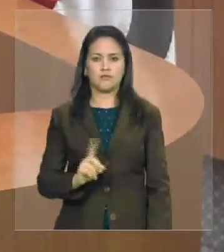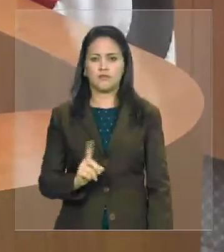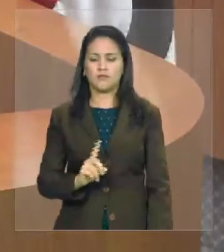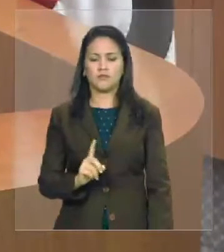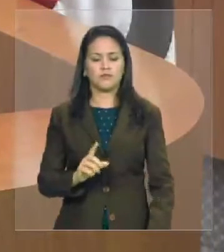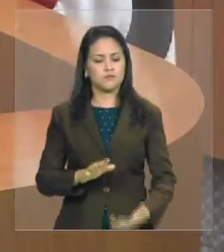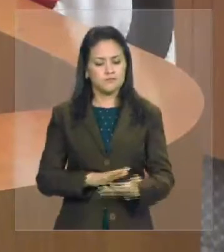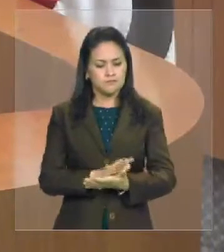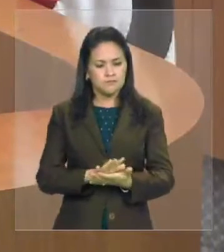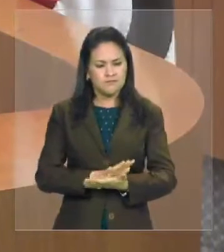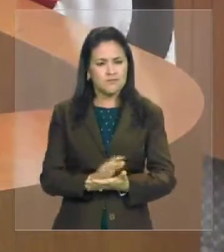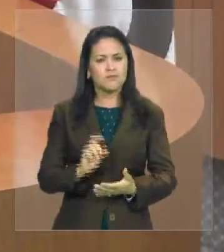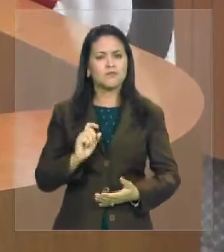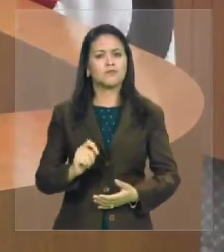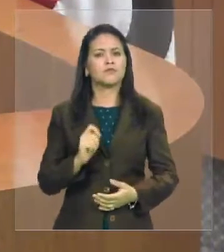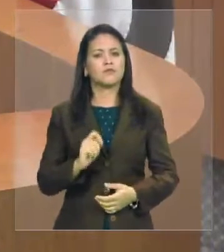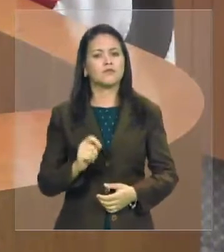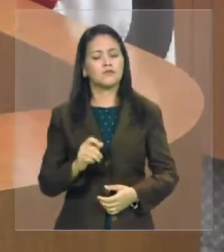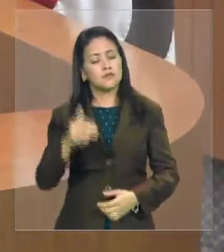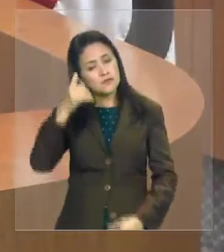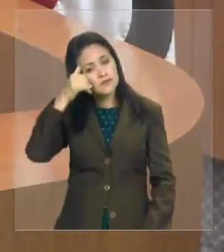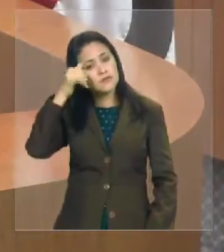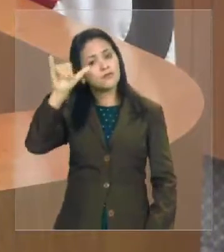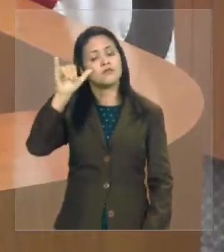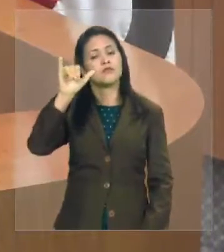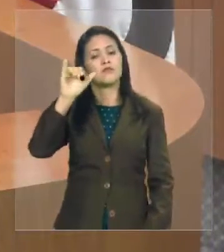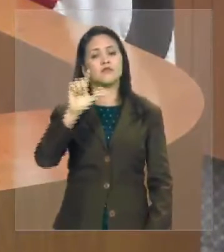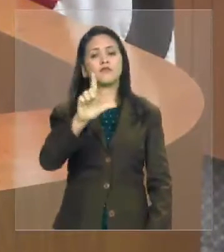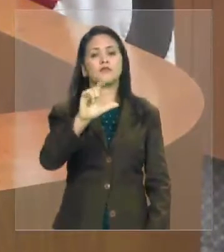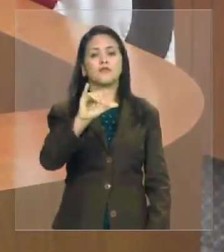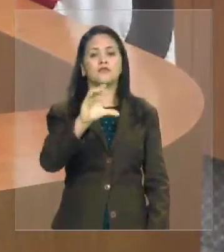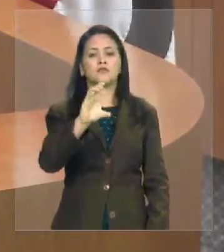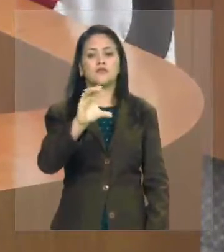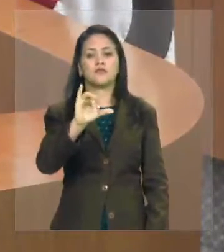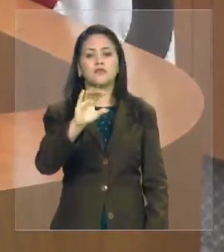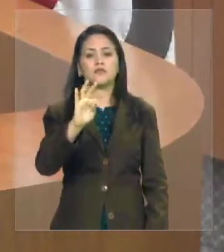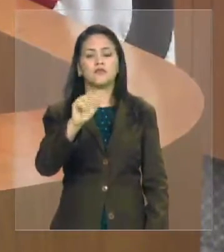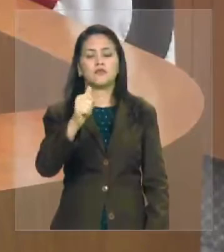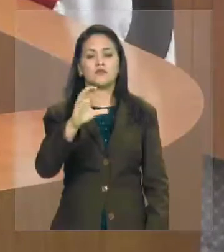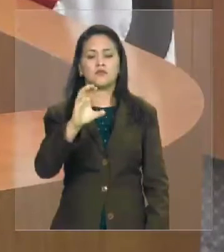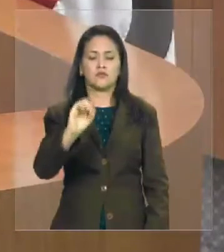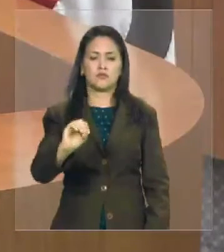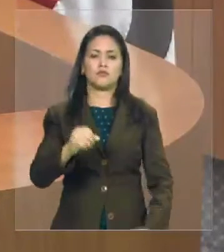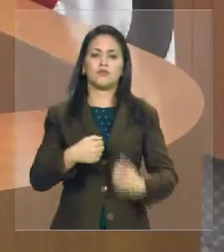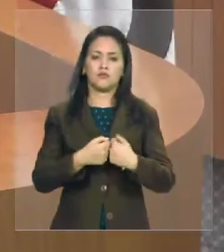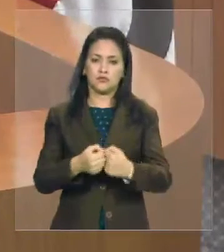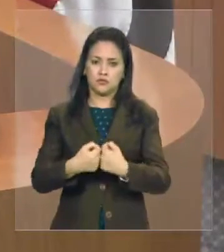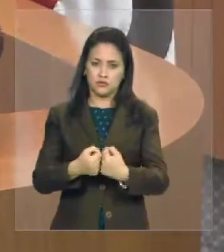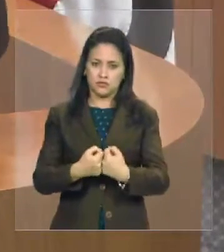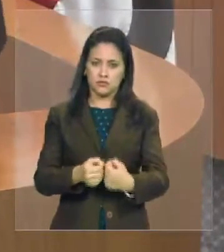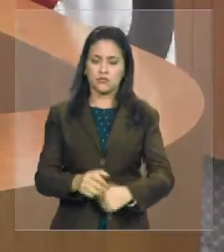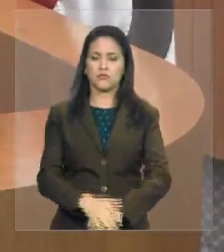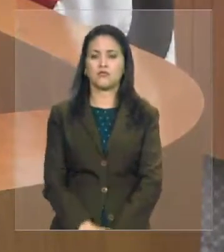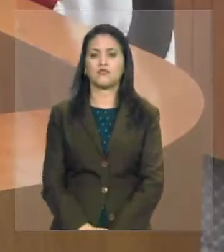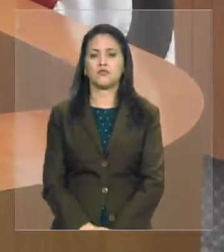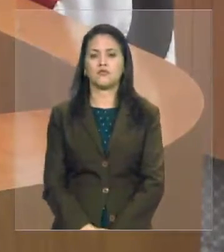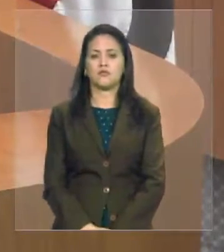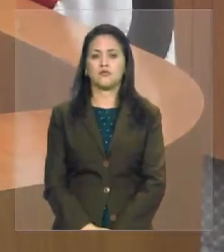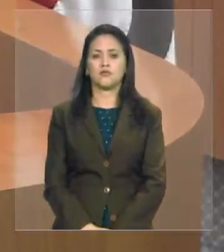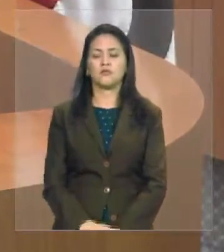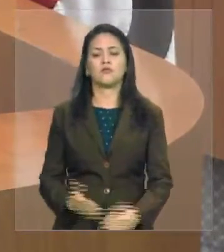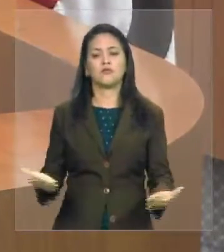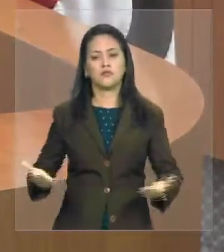a licitação dos transportes. E, deputado Levi, finalizo minha fala, reportando ao assunto que